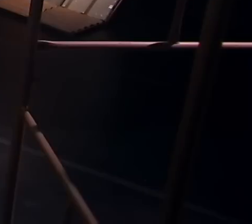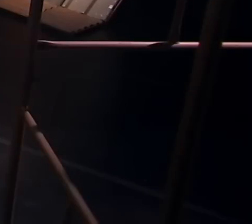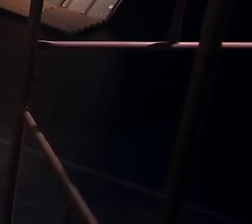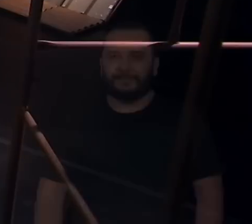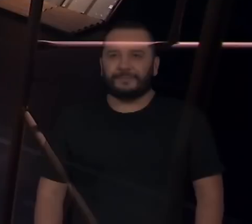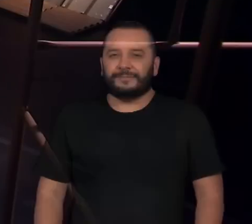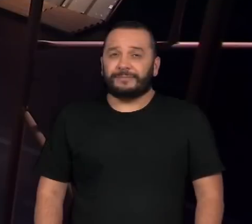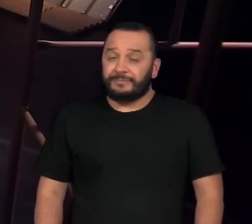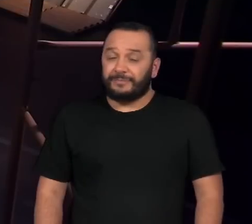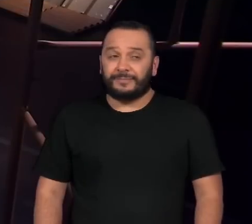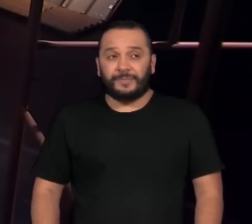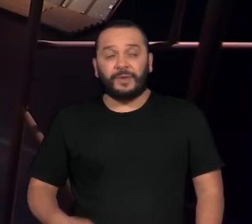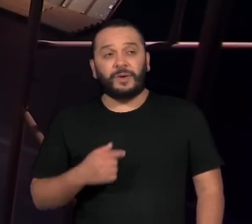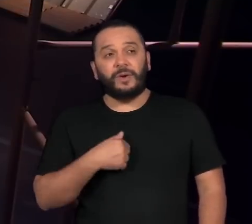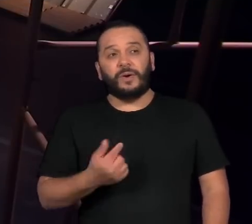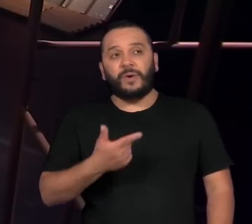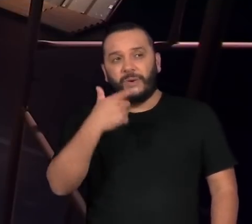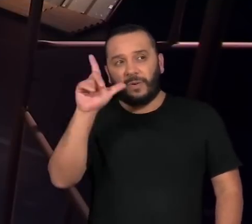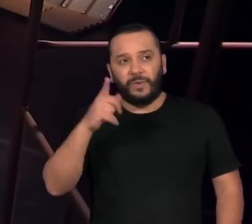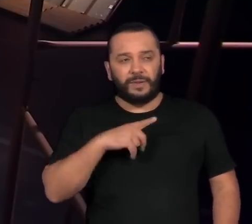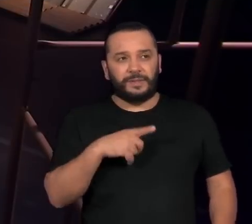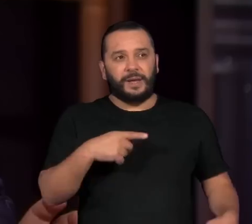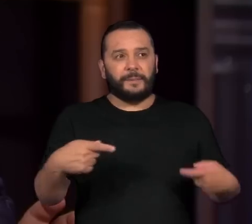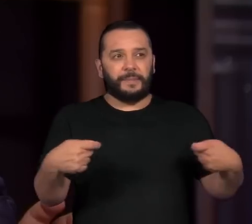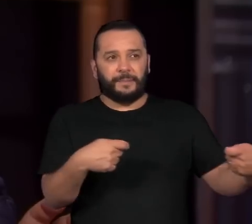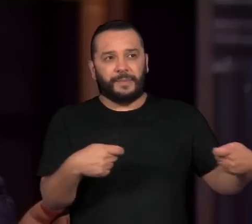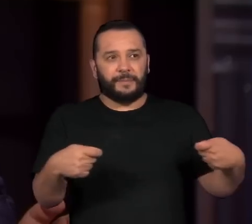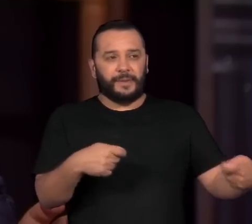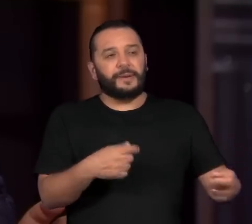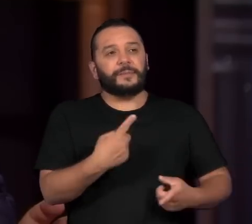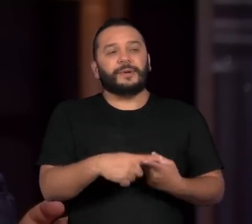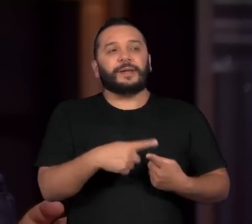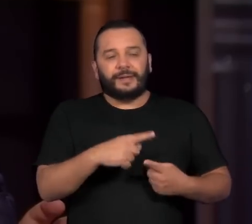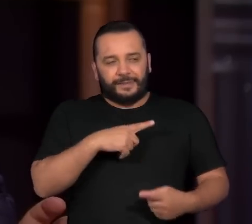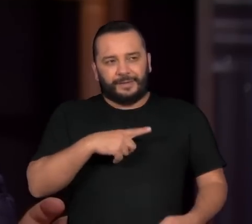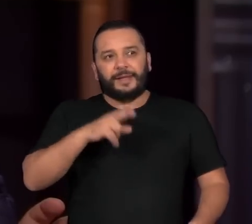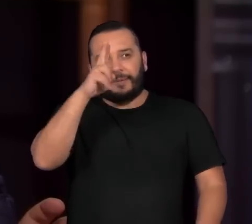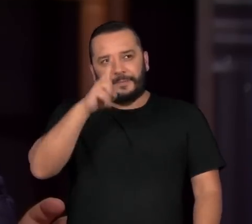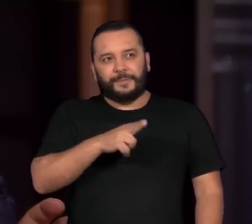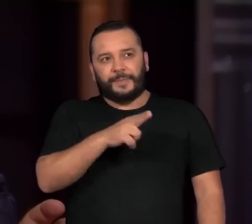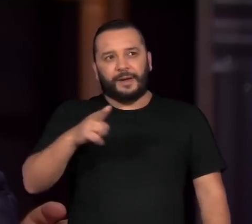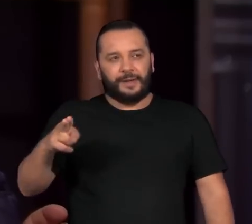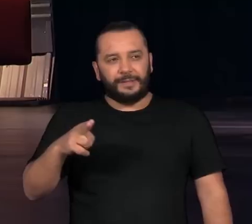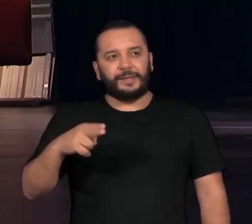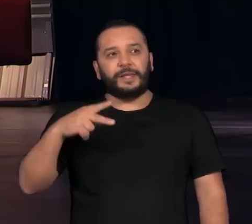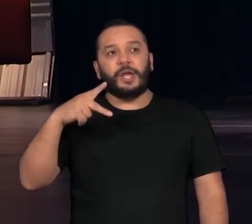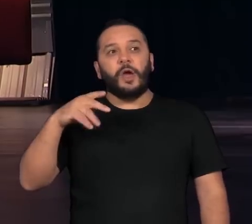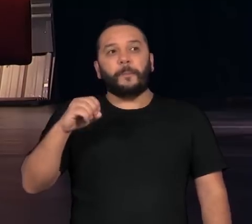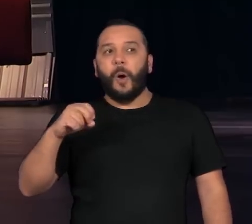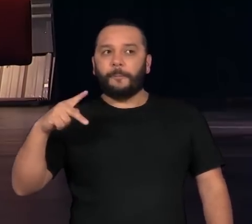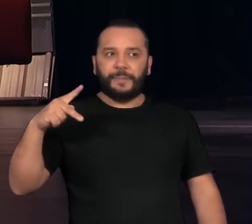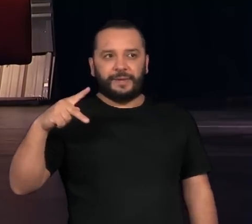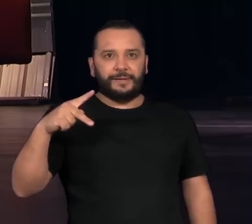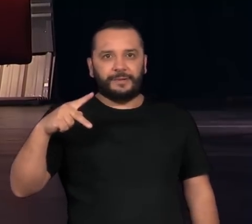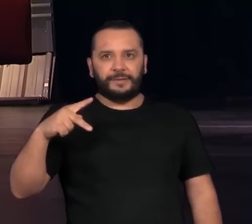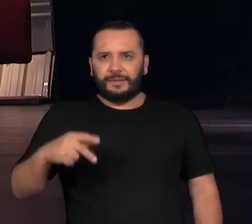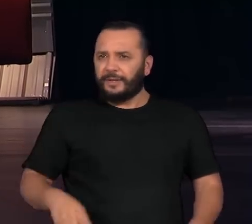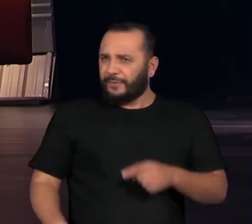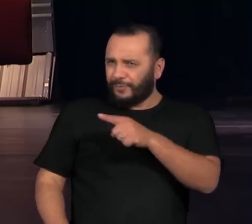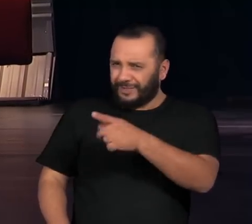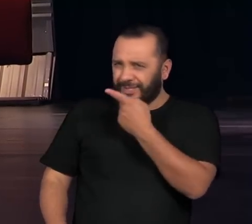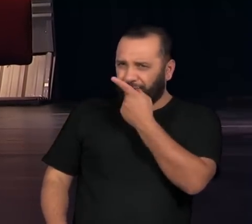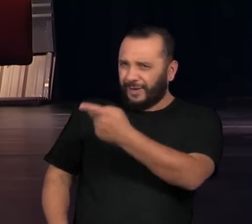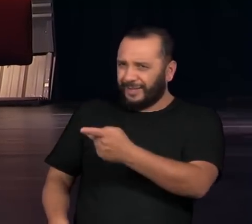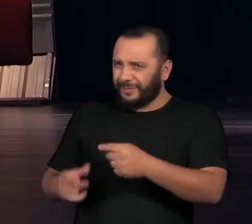Agora vamos falar de uma outra disputa aí de padres pop. Existe. Disputa. Eu estou falando de Você está dizendo